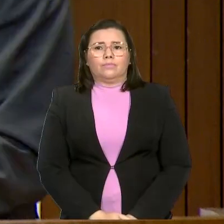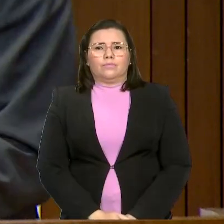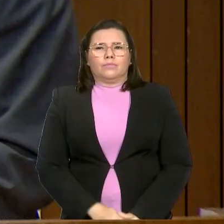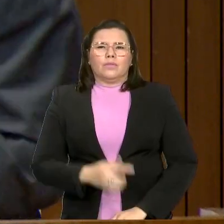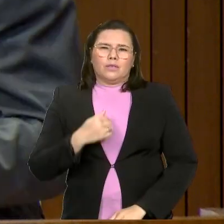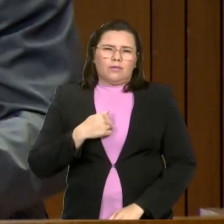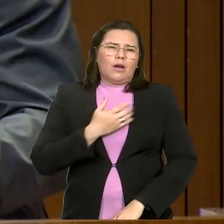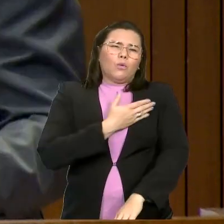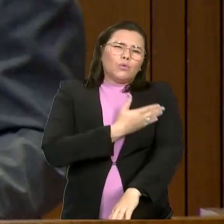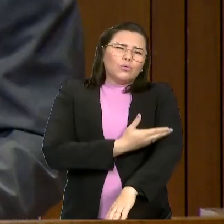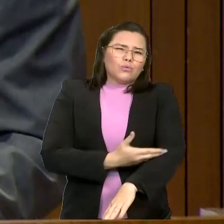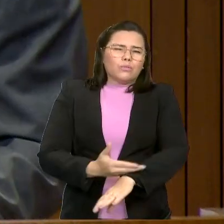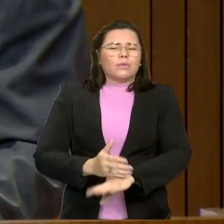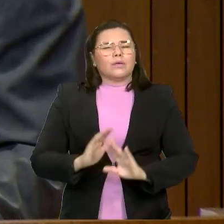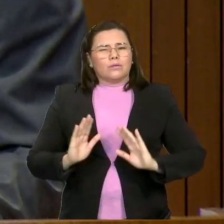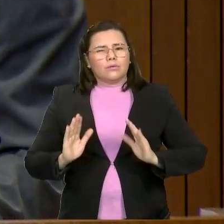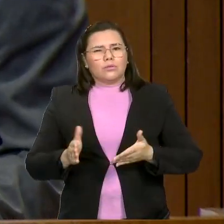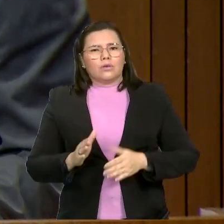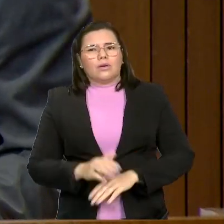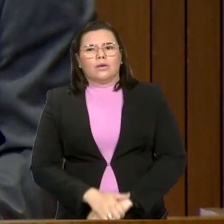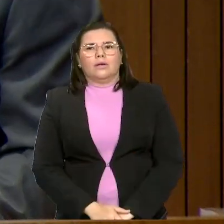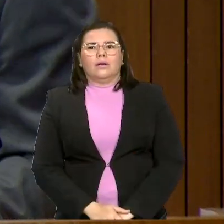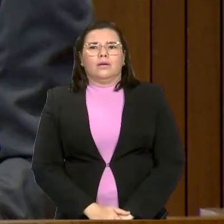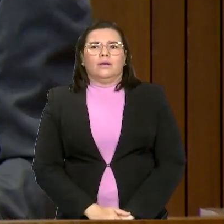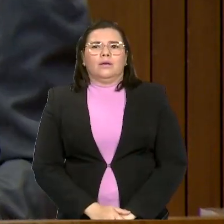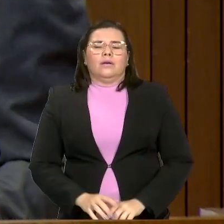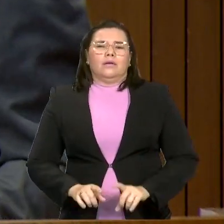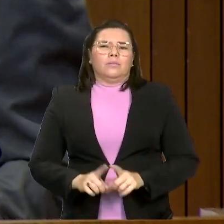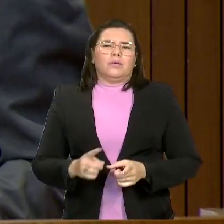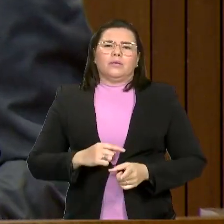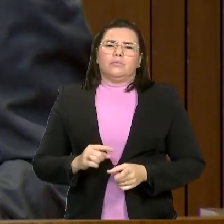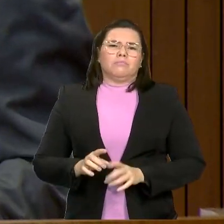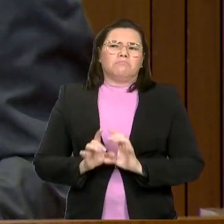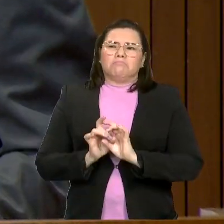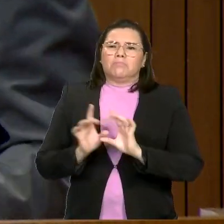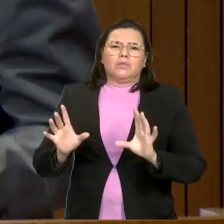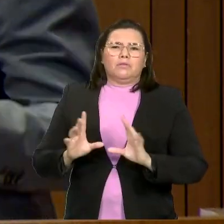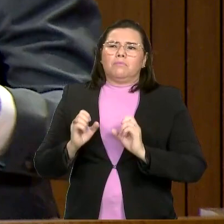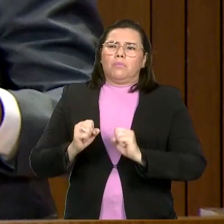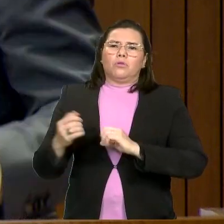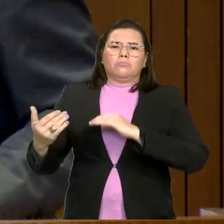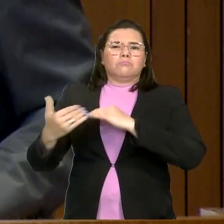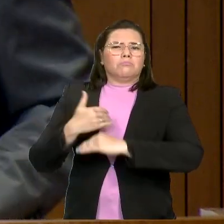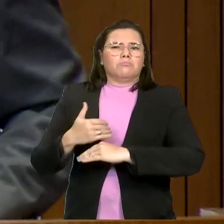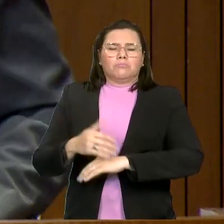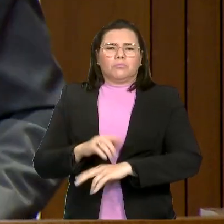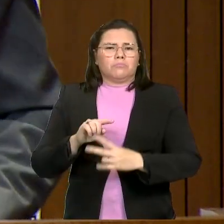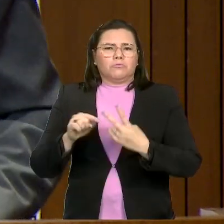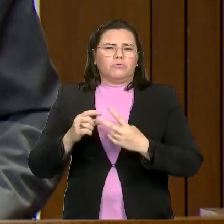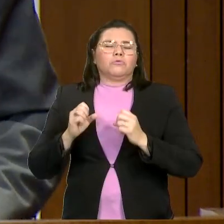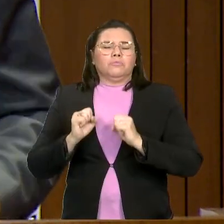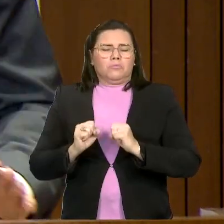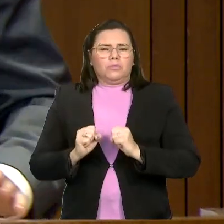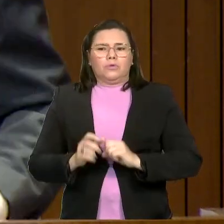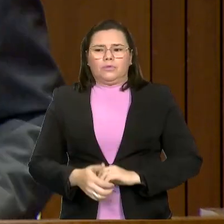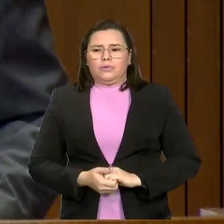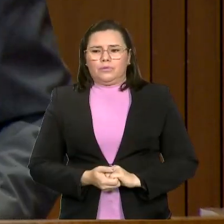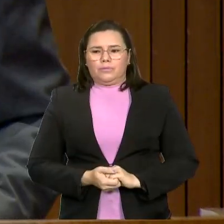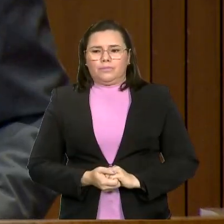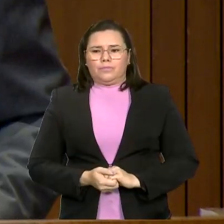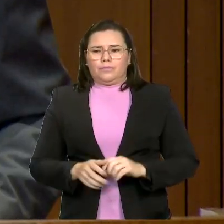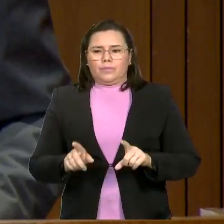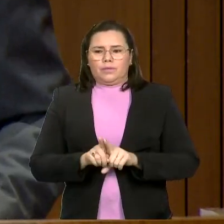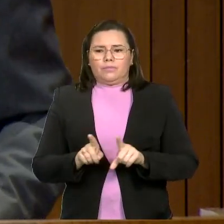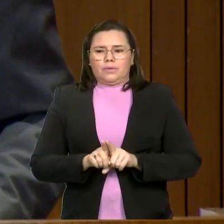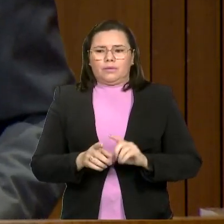mais ambientado, mas estou me colocando à disposição de ambos. E subo aqui à tribuna, presidente. Quero também aproveitar e cumprimentar a todos